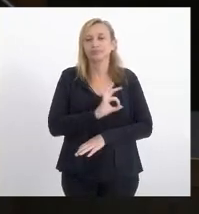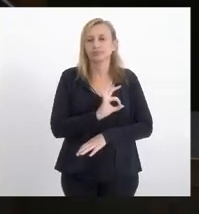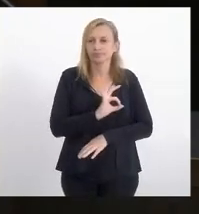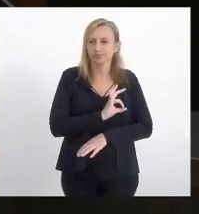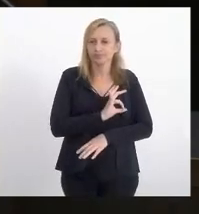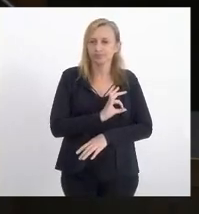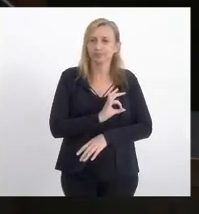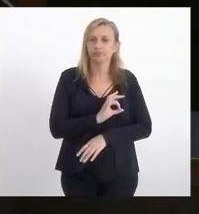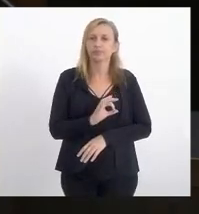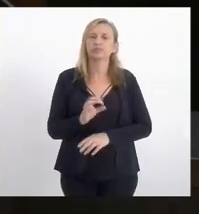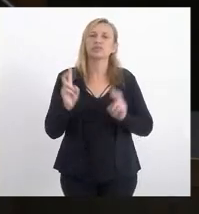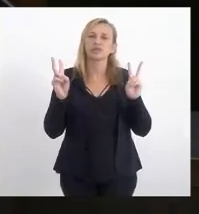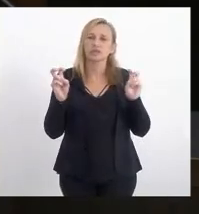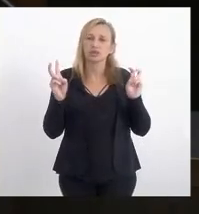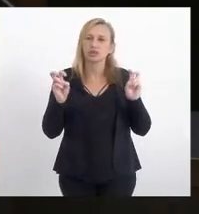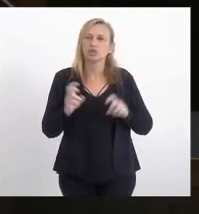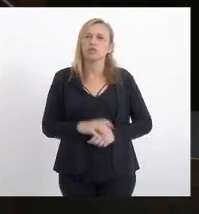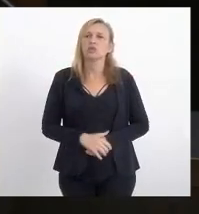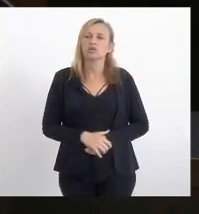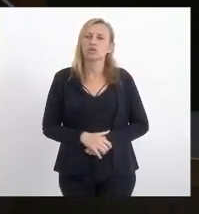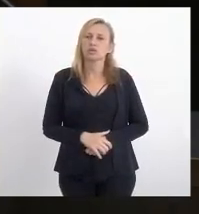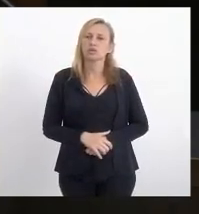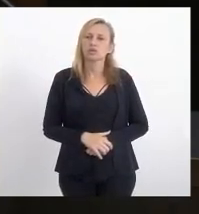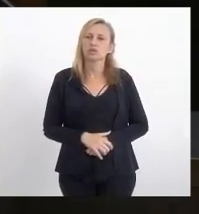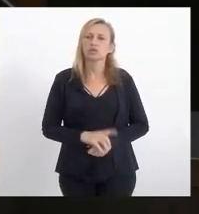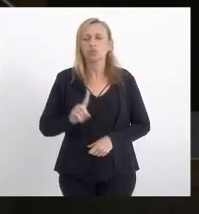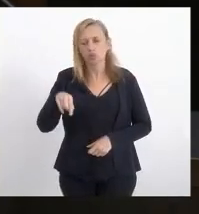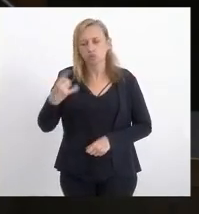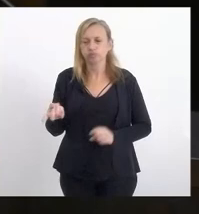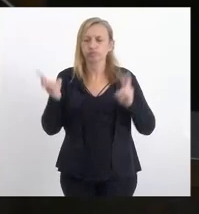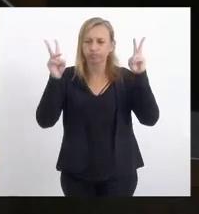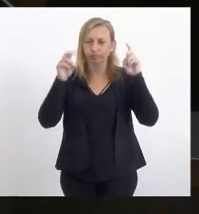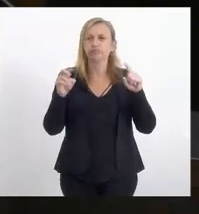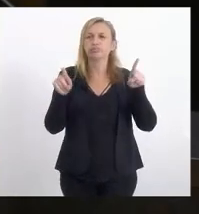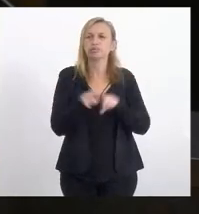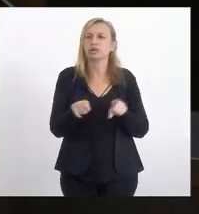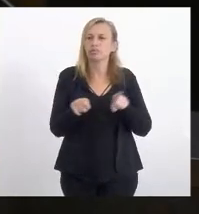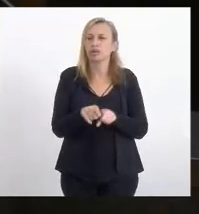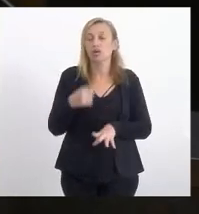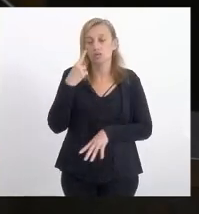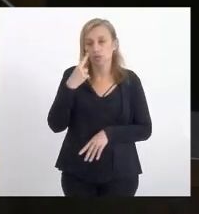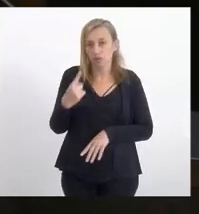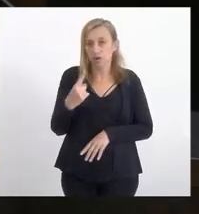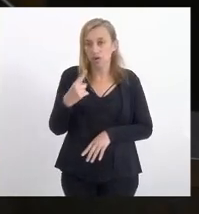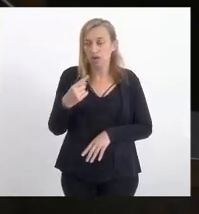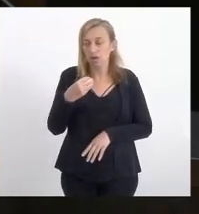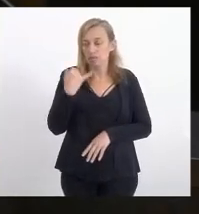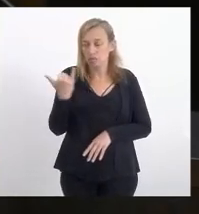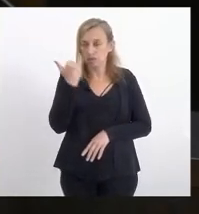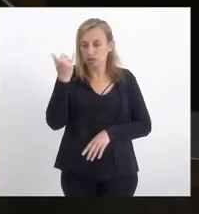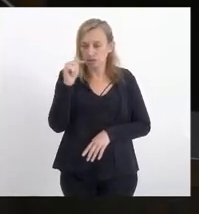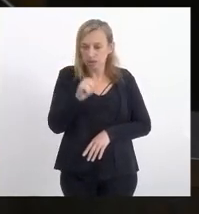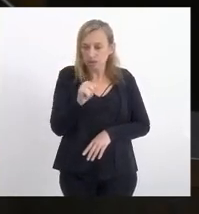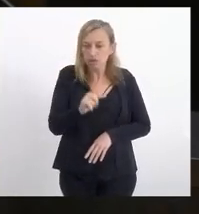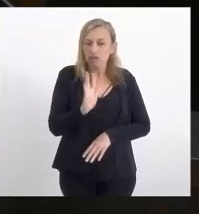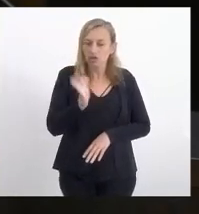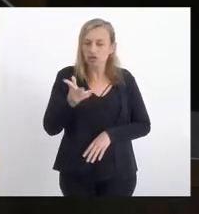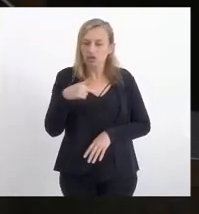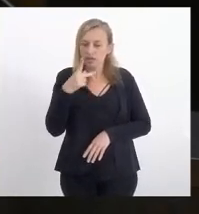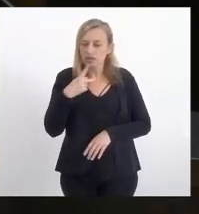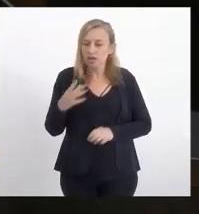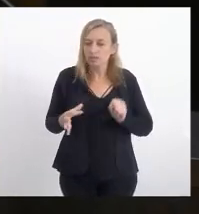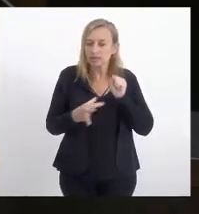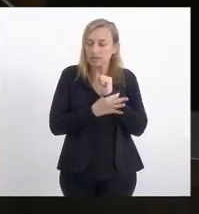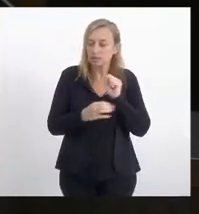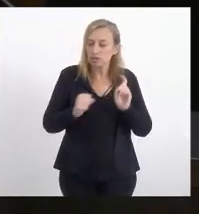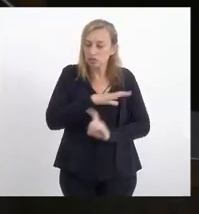policial nesse quisito ontem o tema que também é o meu ver cabe aqui já que nós estamos com de proteção